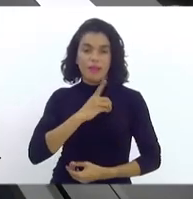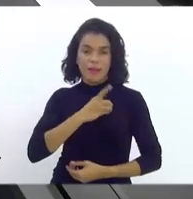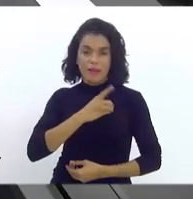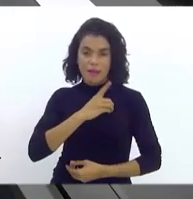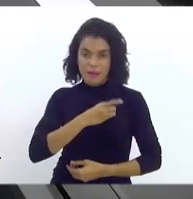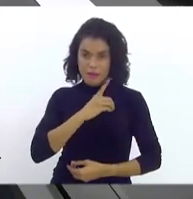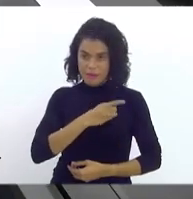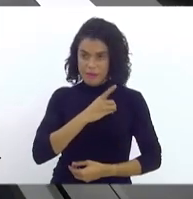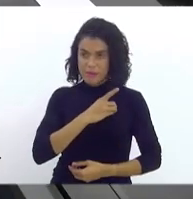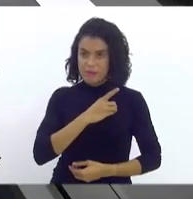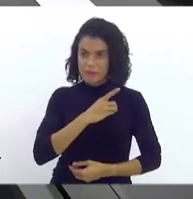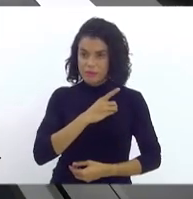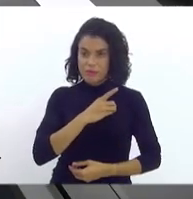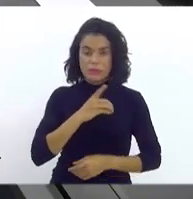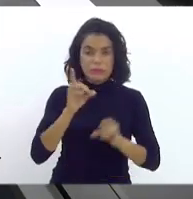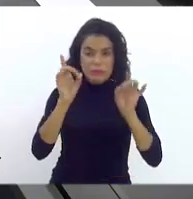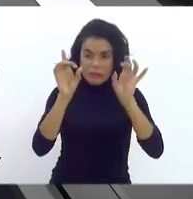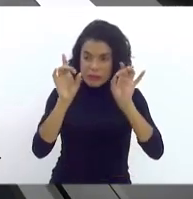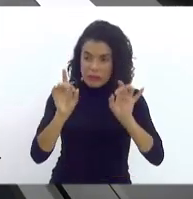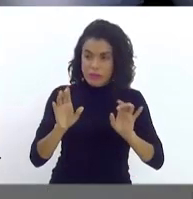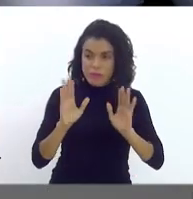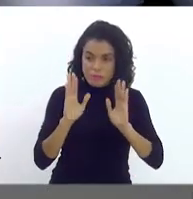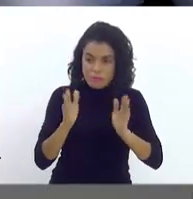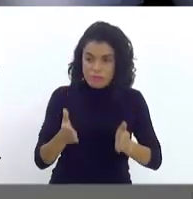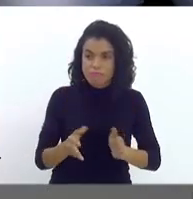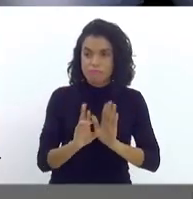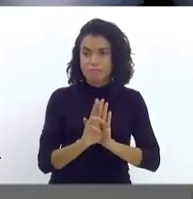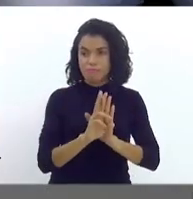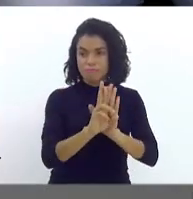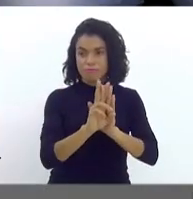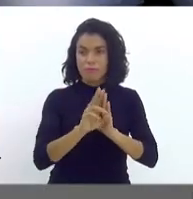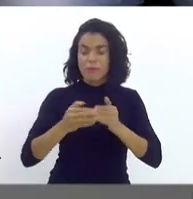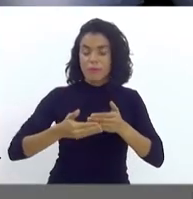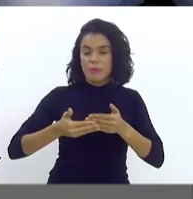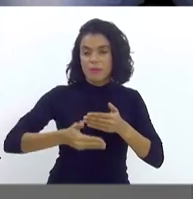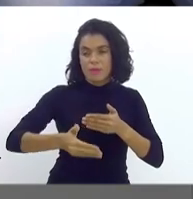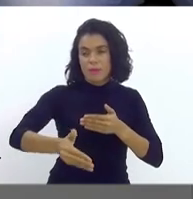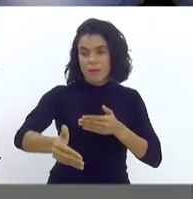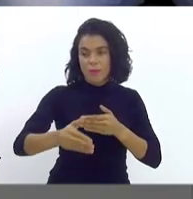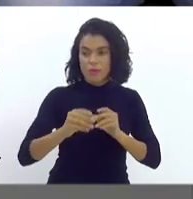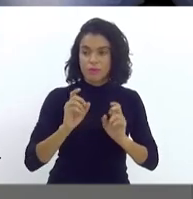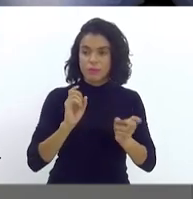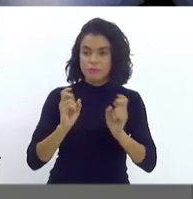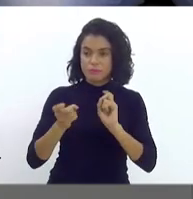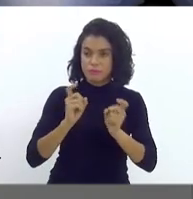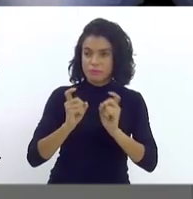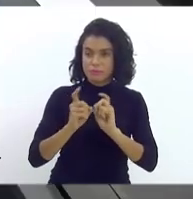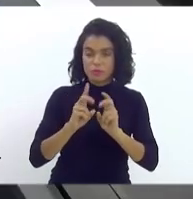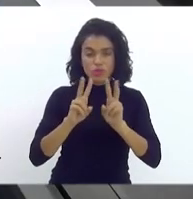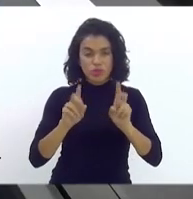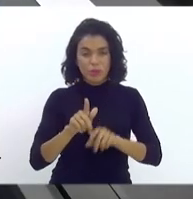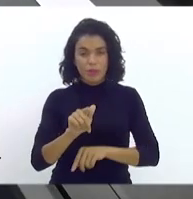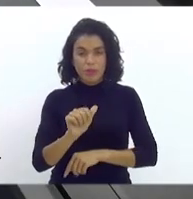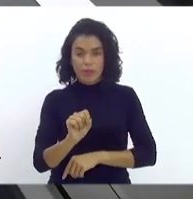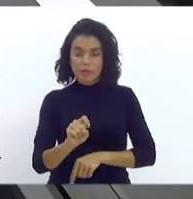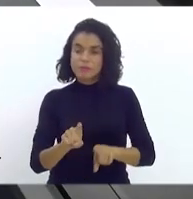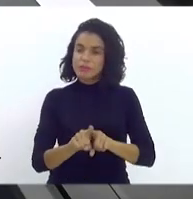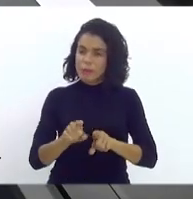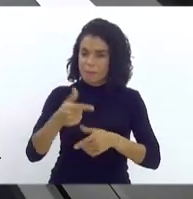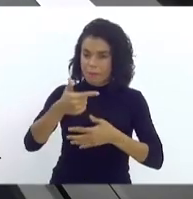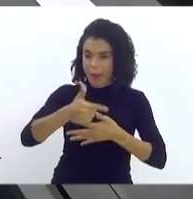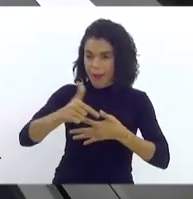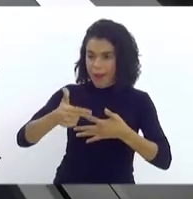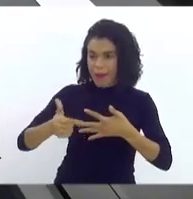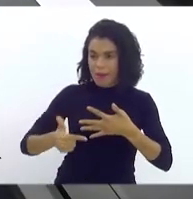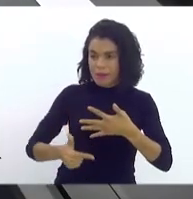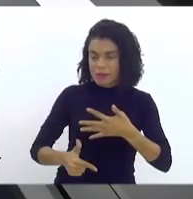Delegados de Especializada se faça representar nas próximas audiências, não só da temática do gás, mas das demais temáticas, eu tenho certeza que terá